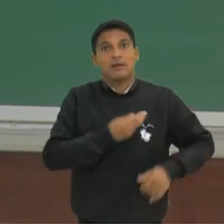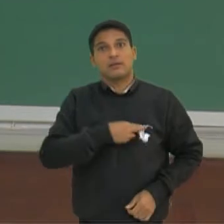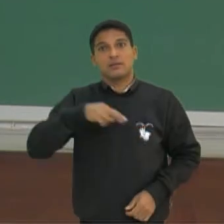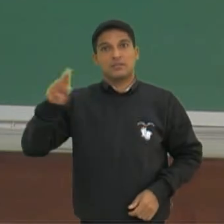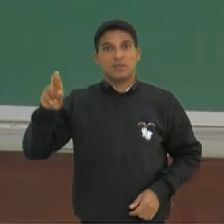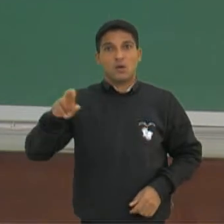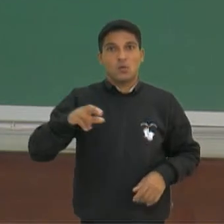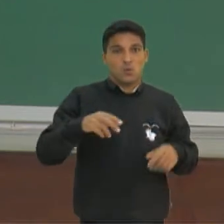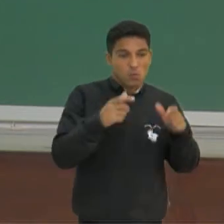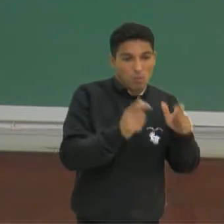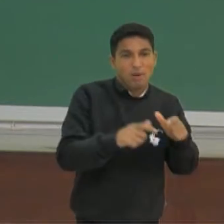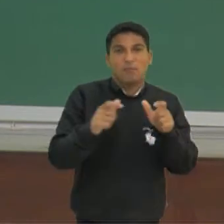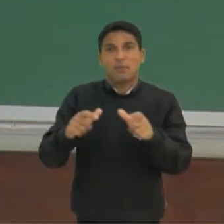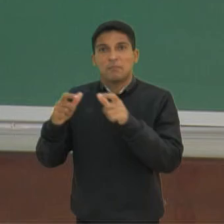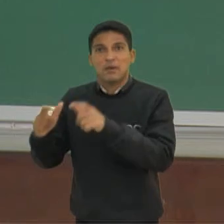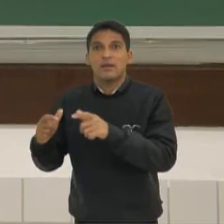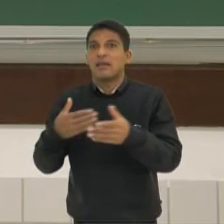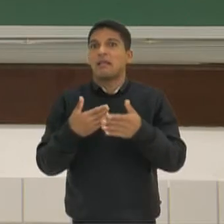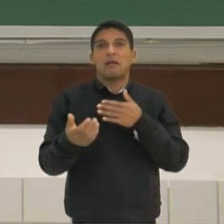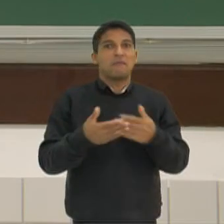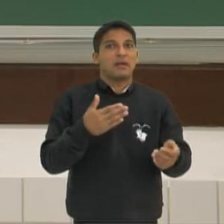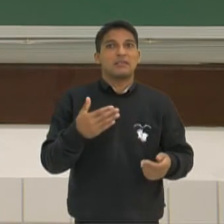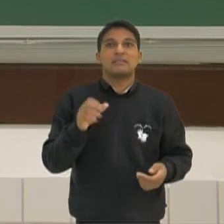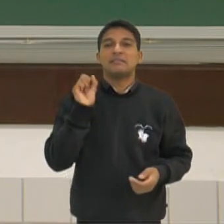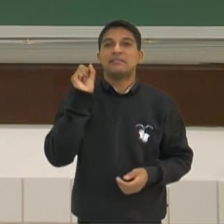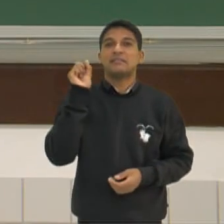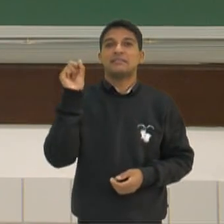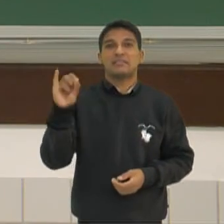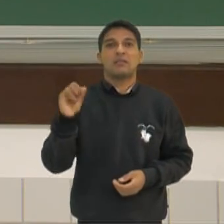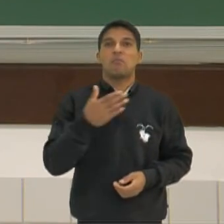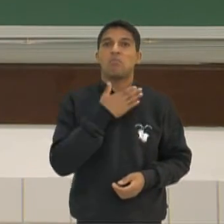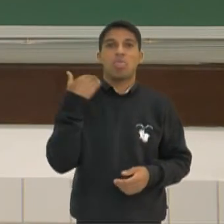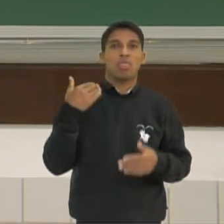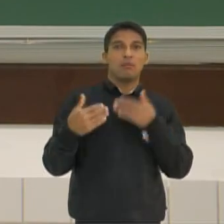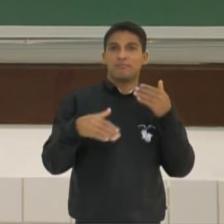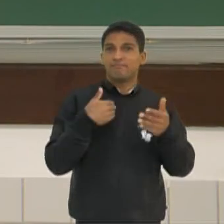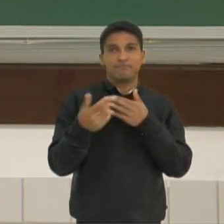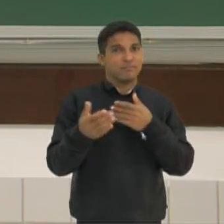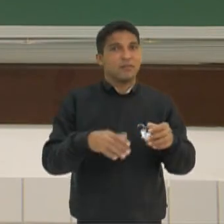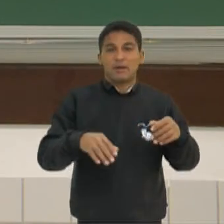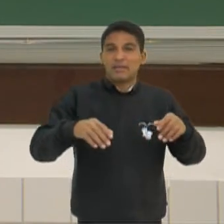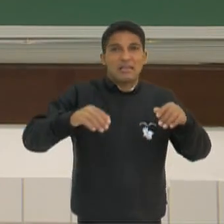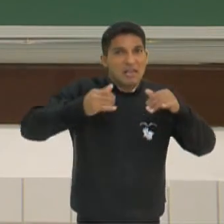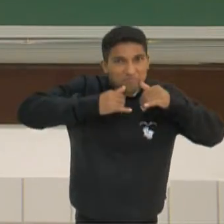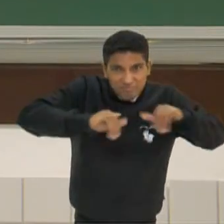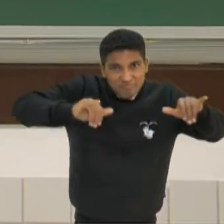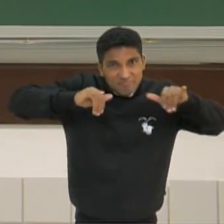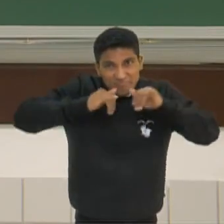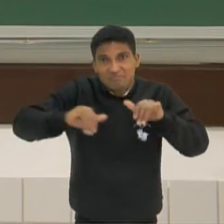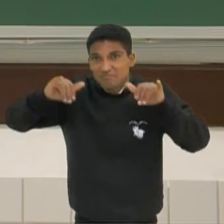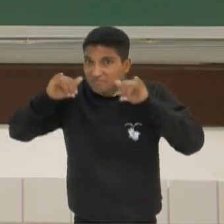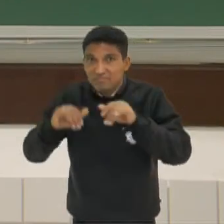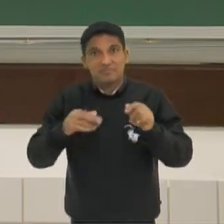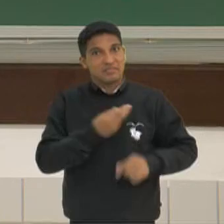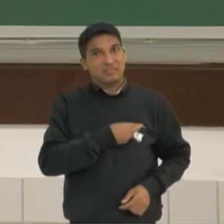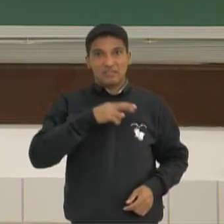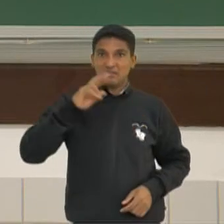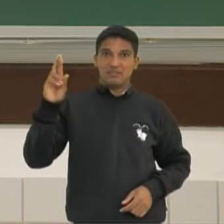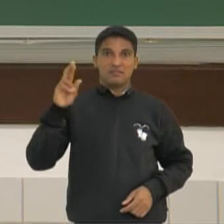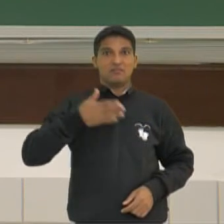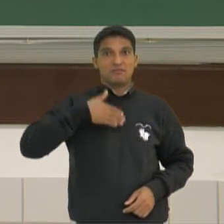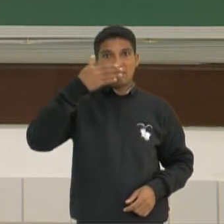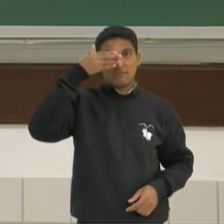isso lhe custasse a morte, né? E isso também faria com que eles alcançassem a salvação ao mesmo